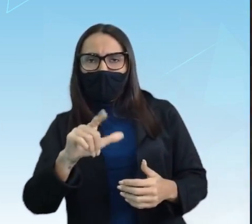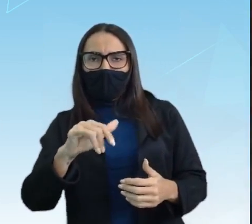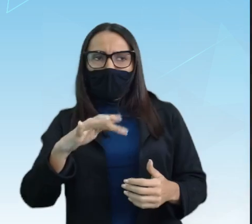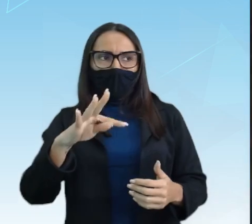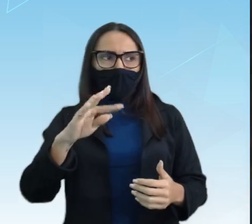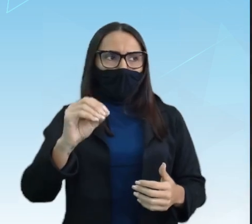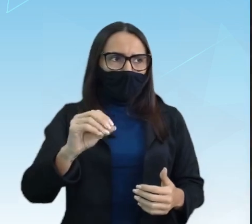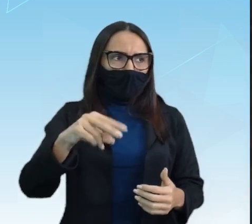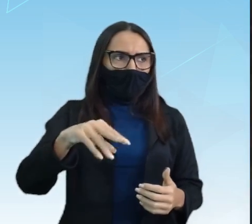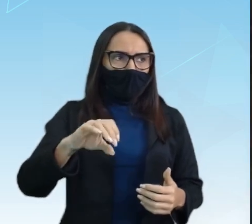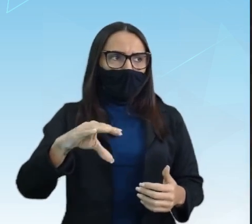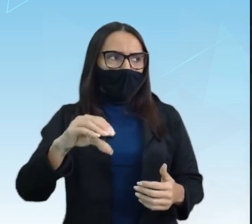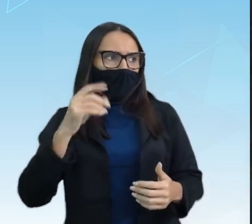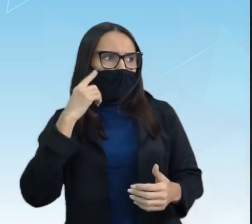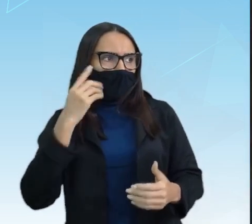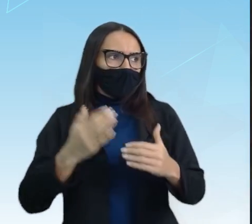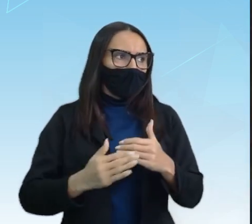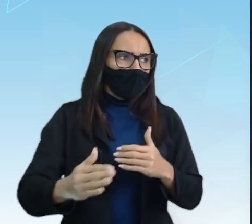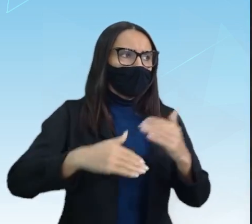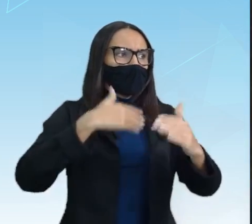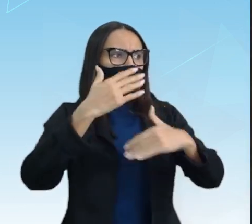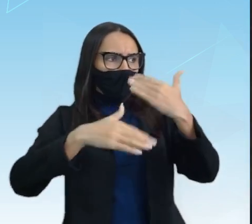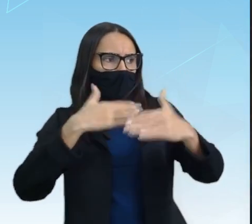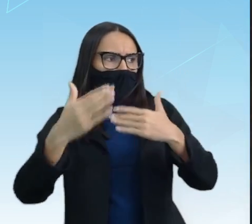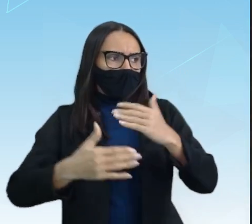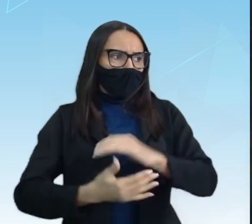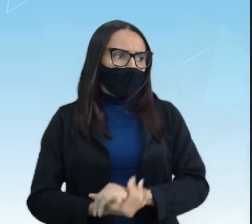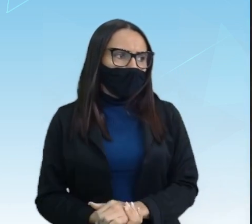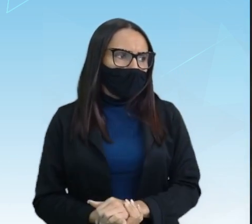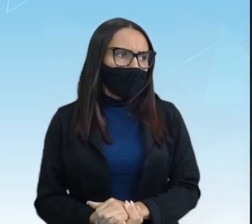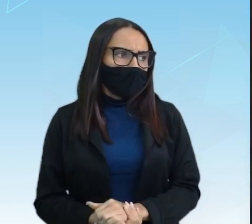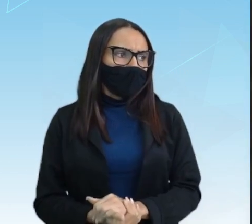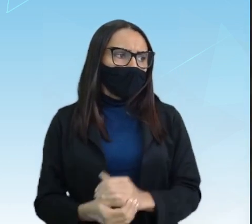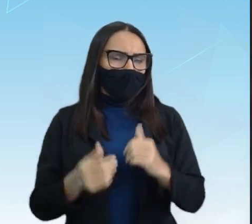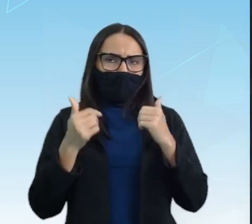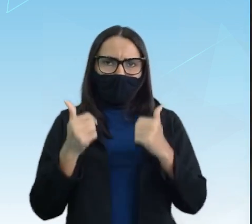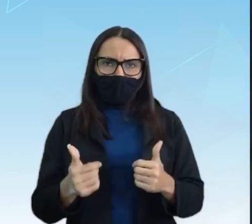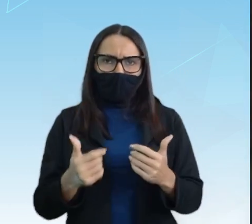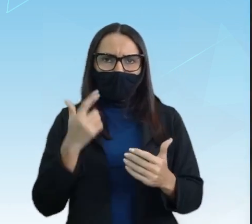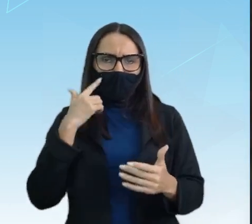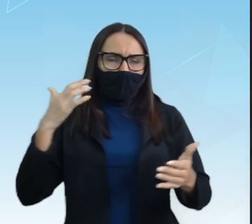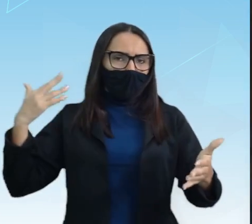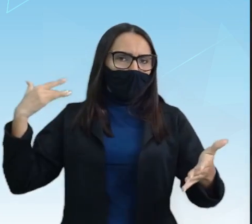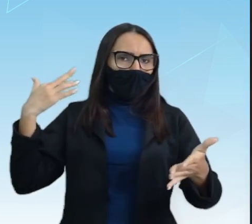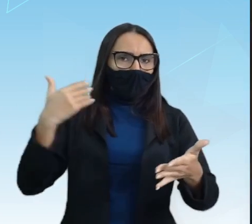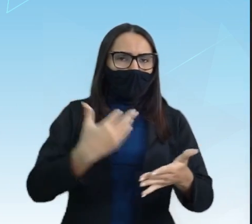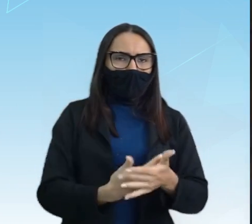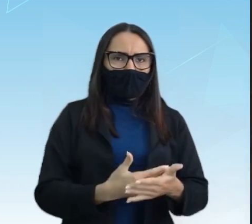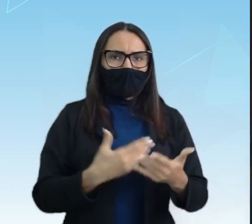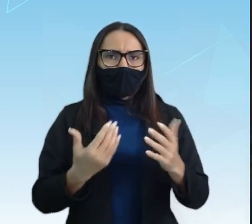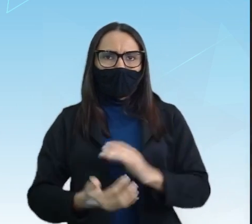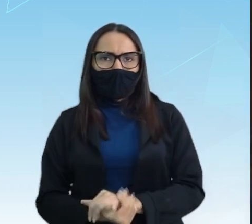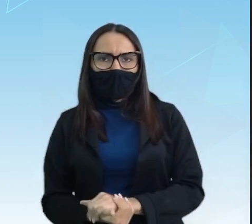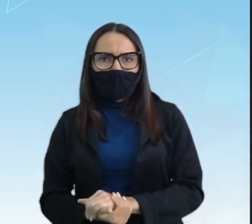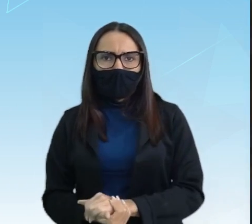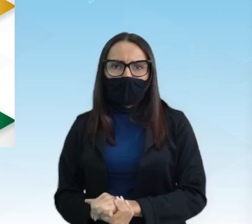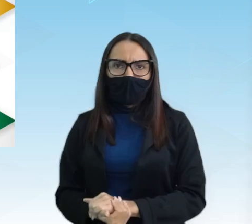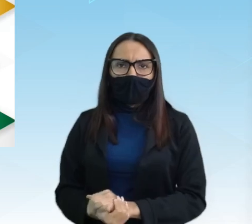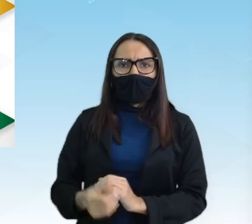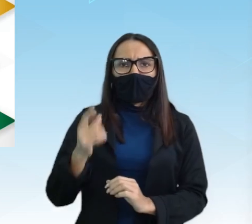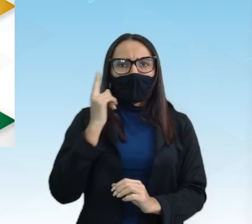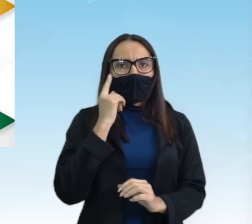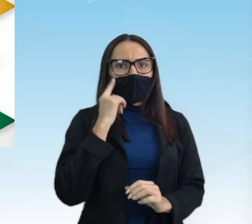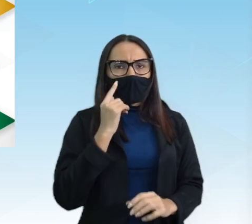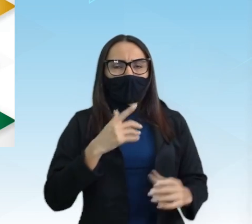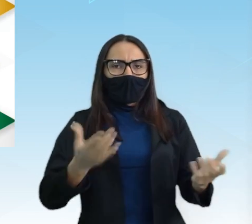Neolítico, aí que começou aí esse desenvolvimento da agropecuária, certo? Até chegar ao que é hoje. Olha aí como eu mostrei.